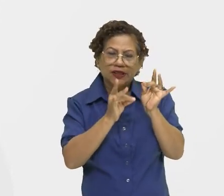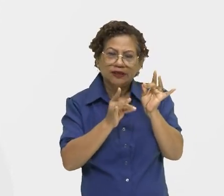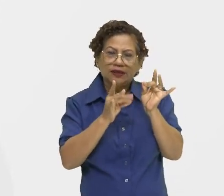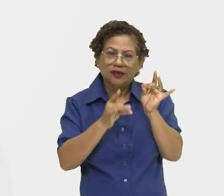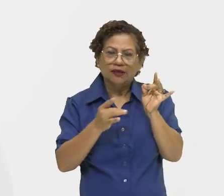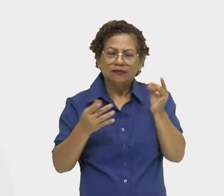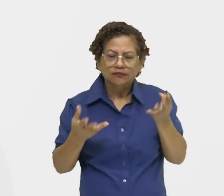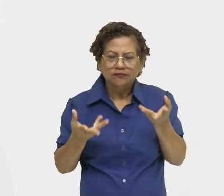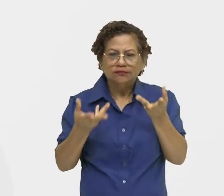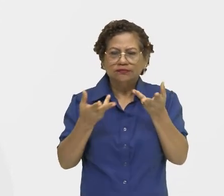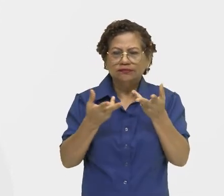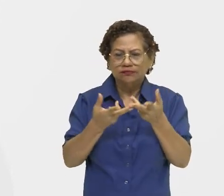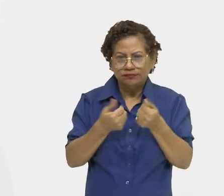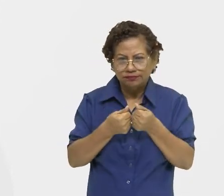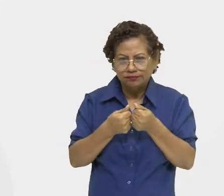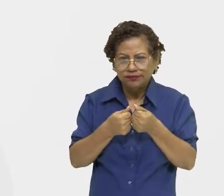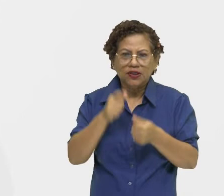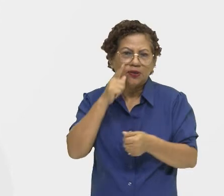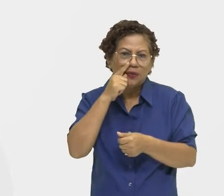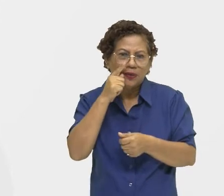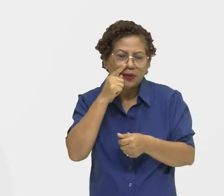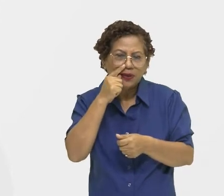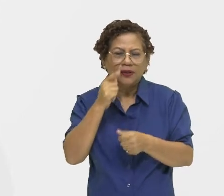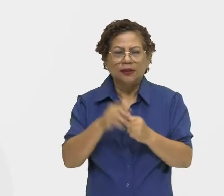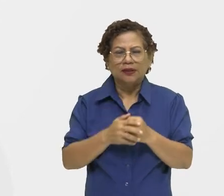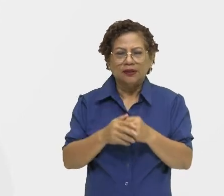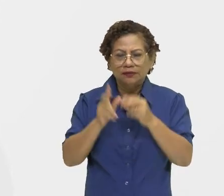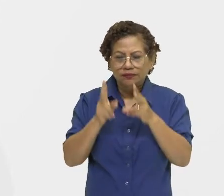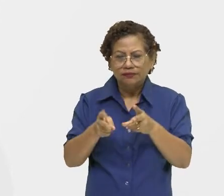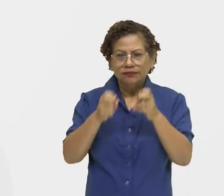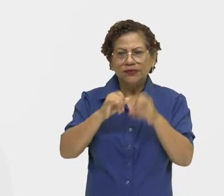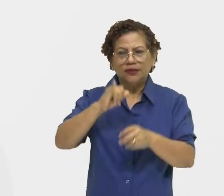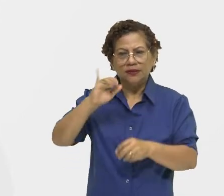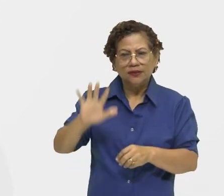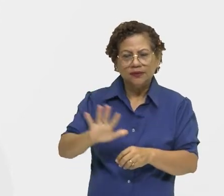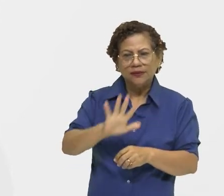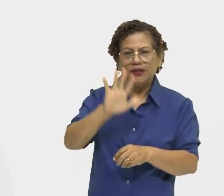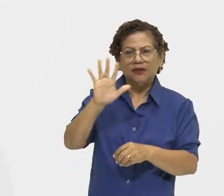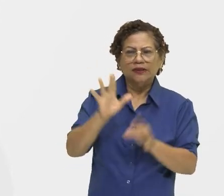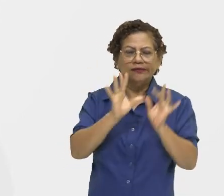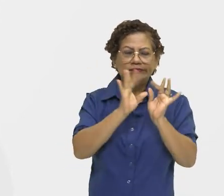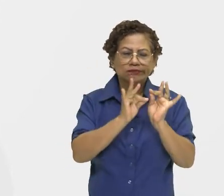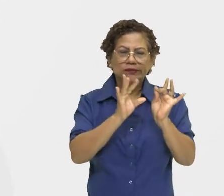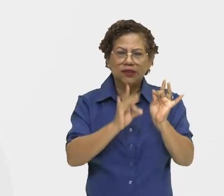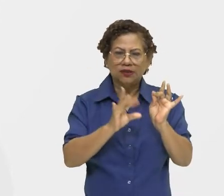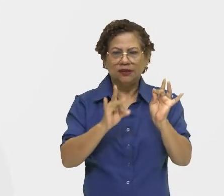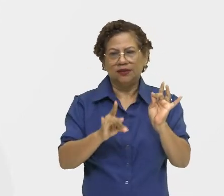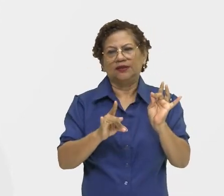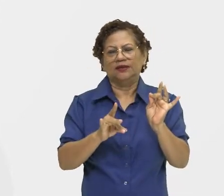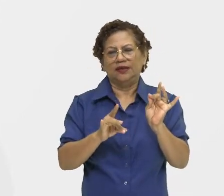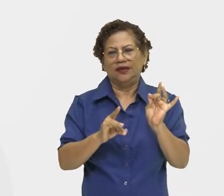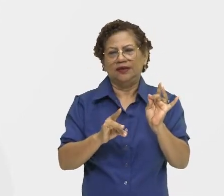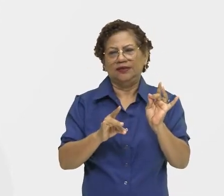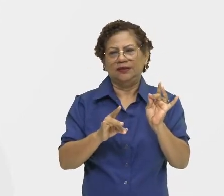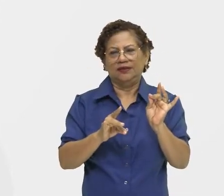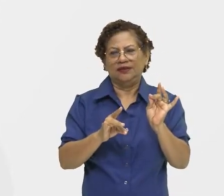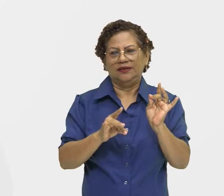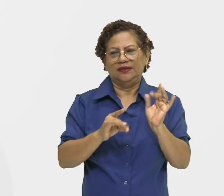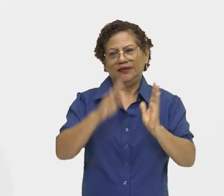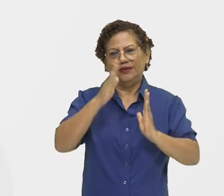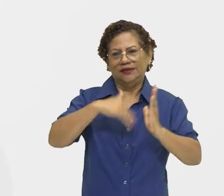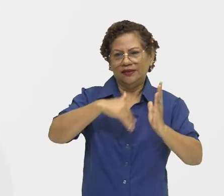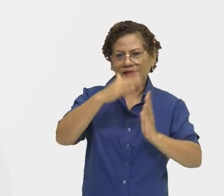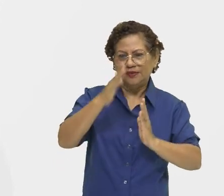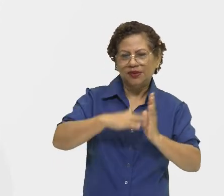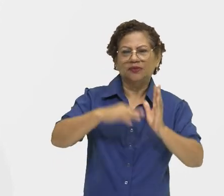escultura, colocar essas dobras, essas nuances da vestimenta. Certo?